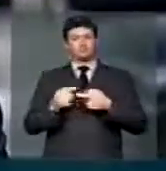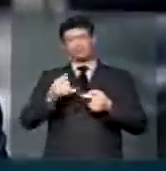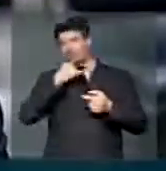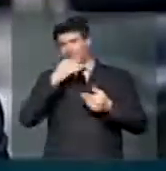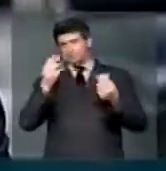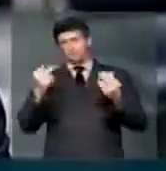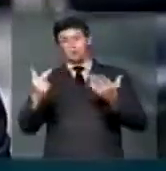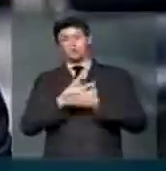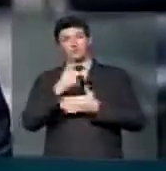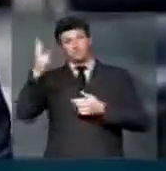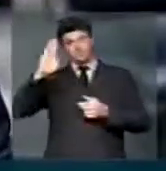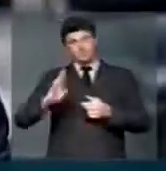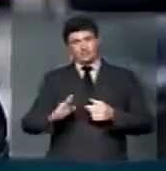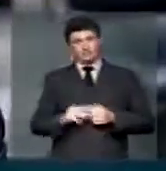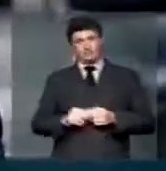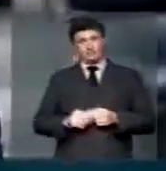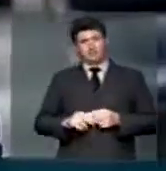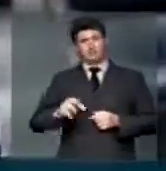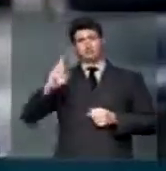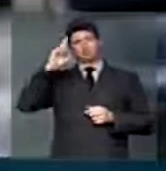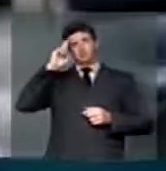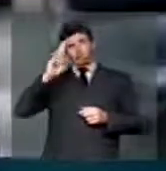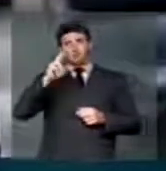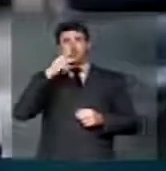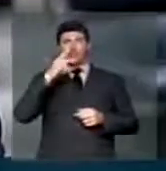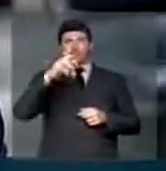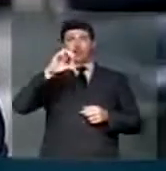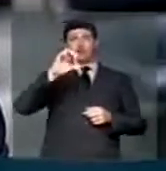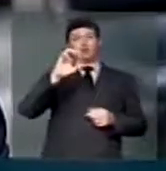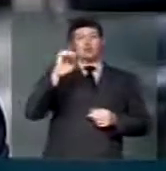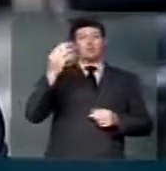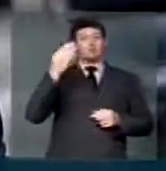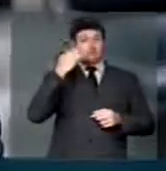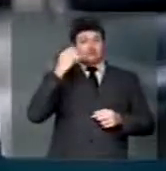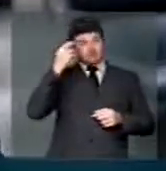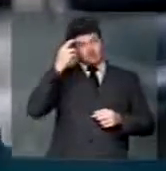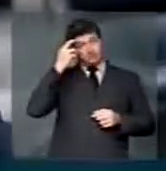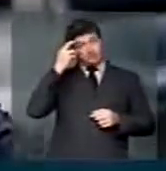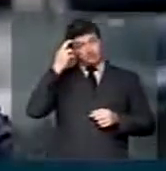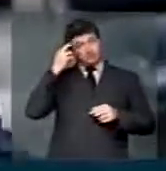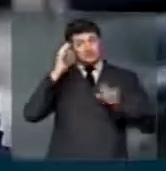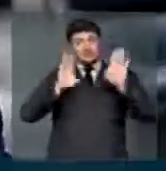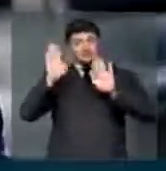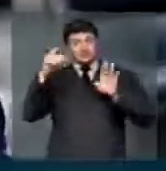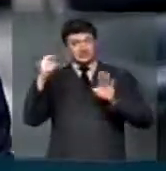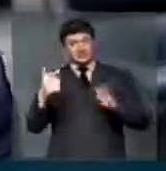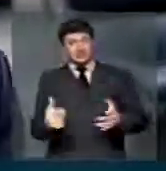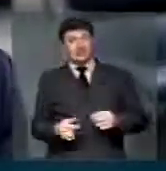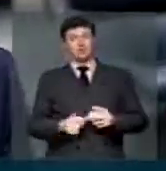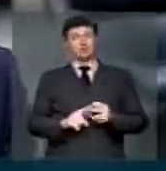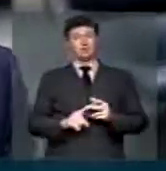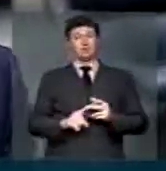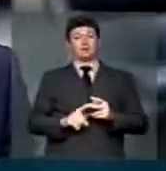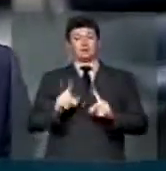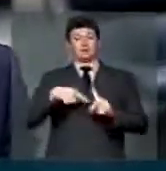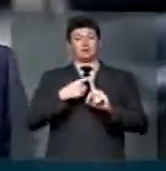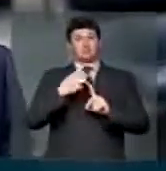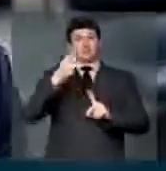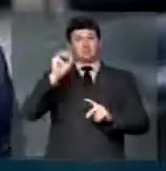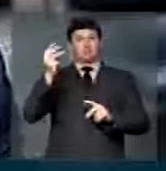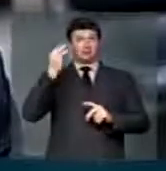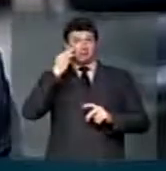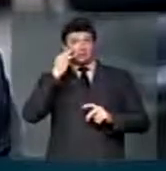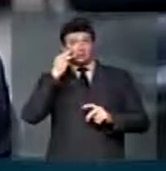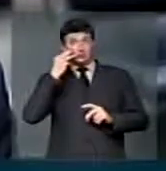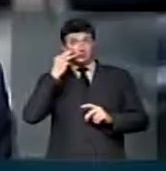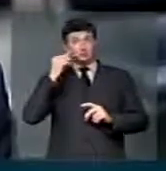que vem acontecendo com o país. Vossa Excelência fala dos 90 bilhões sem licitação que a Petrobras contratou, tem mais 30 bilhões fora